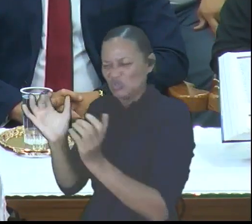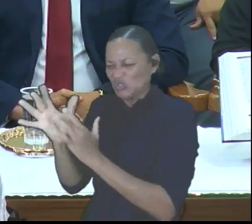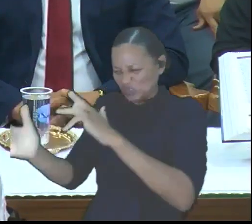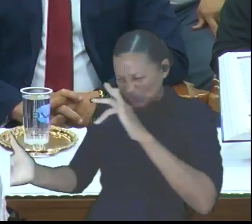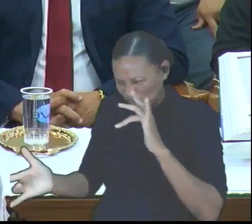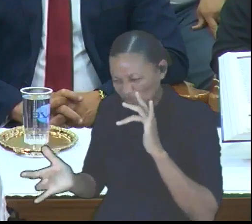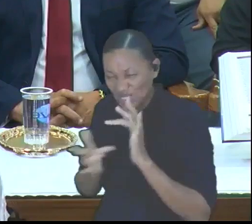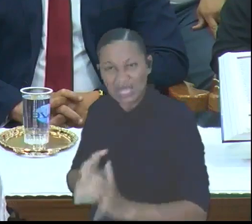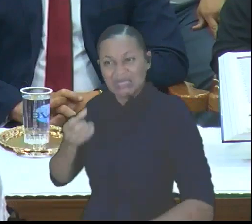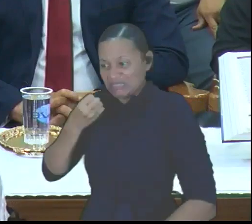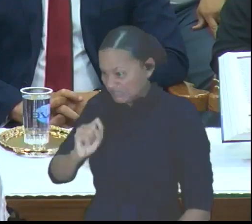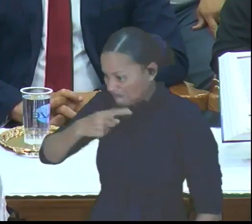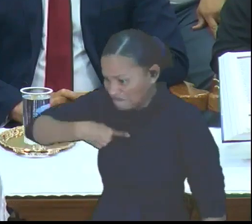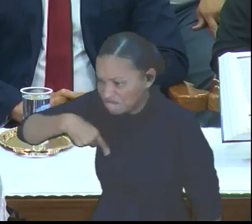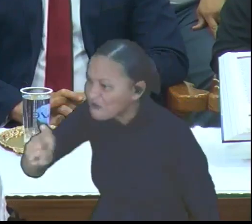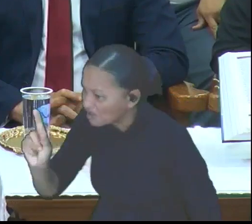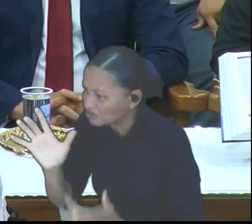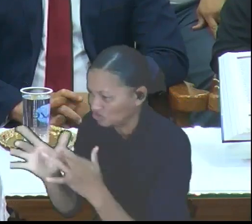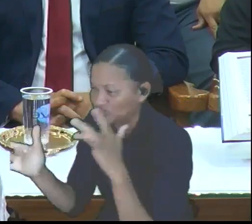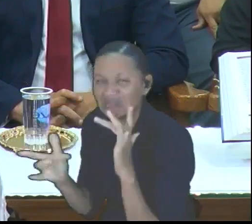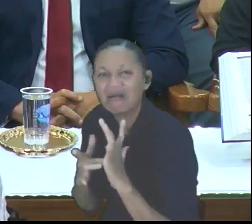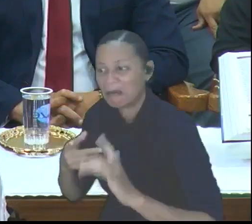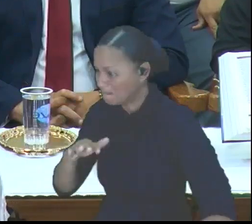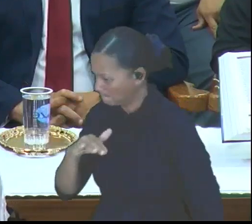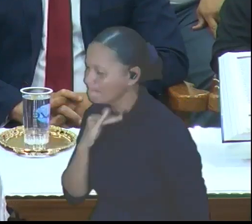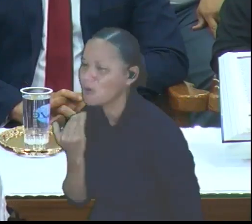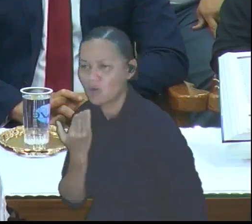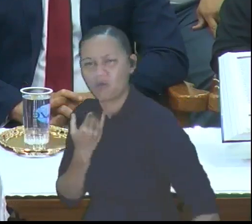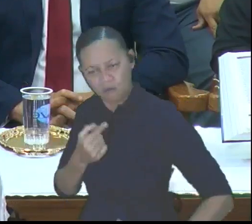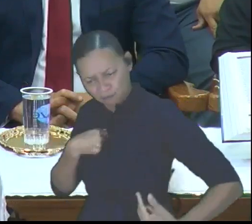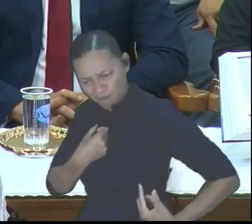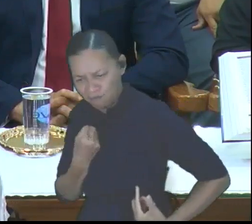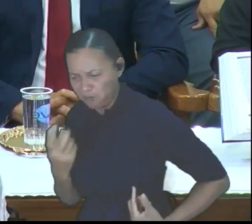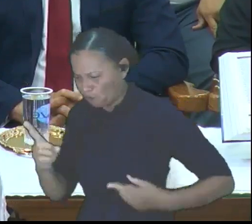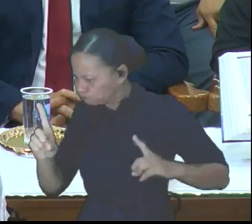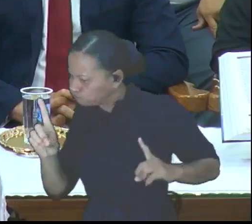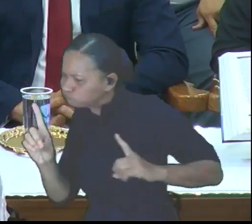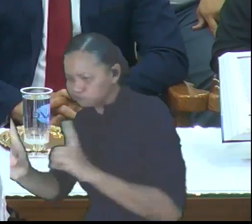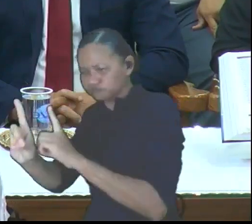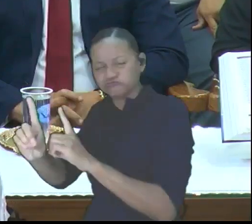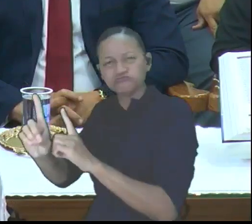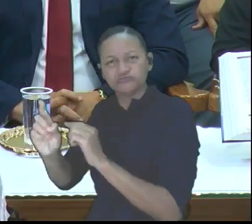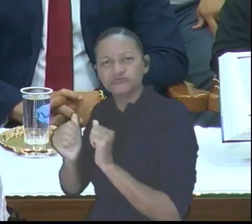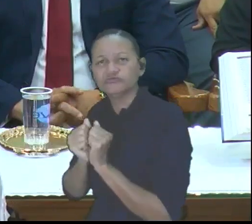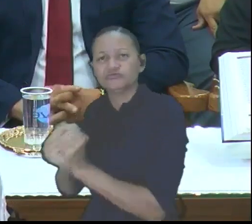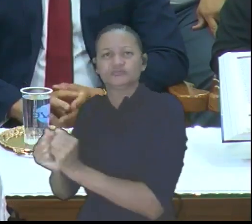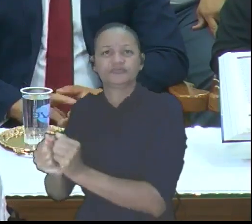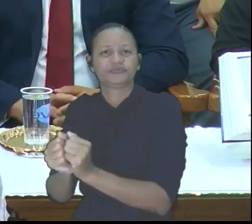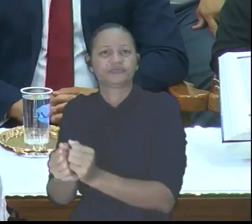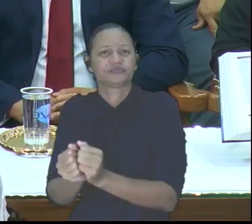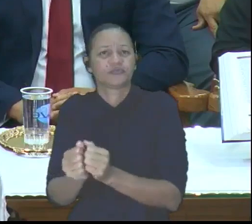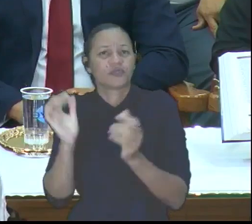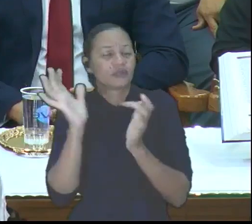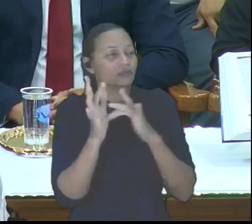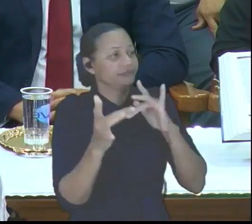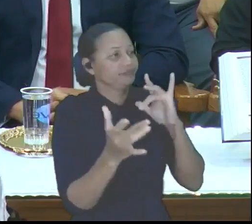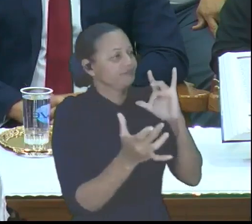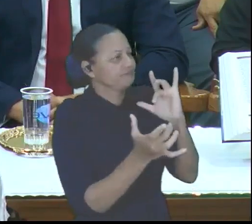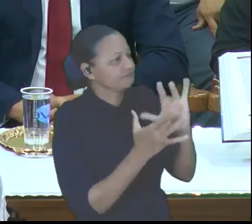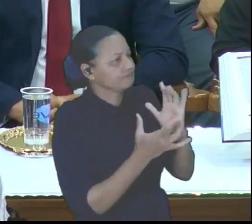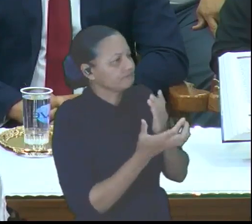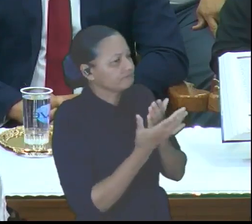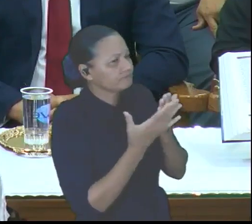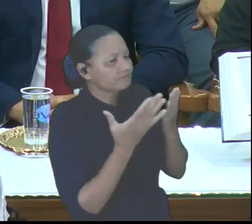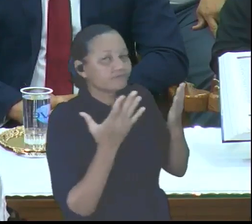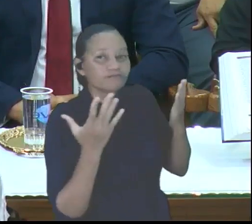sozinho. Se ele vai, que seja para morrer, eu irei com ele. E Jesus